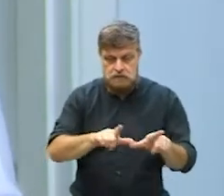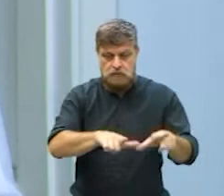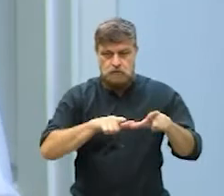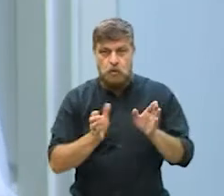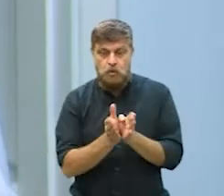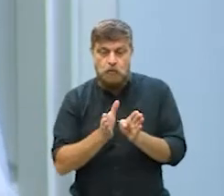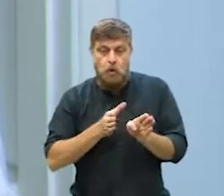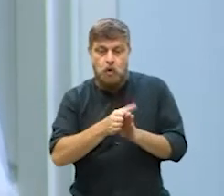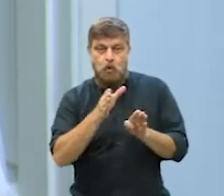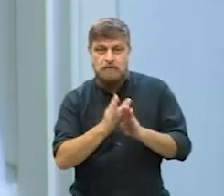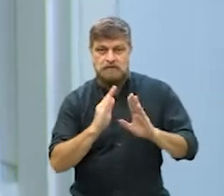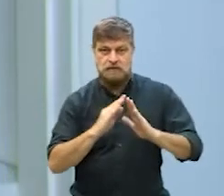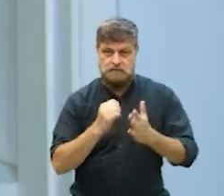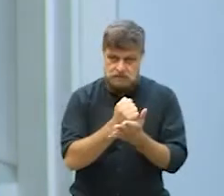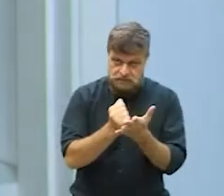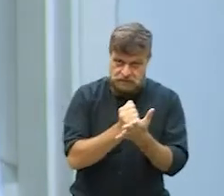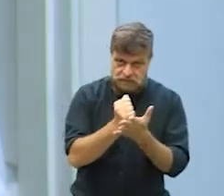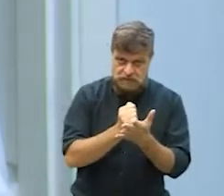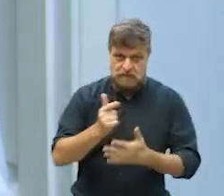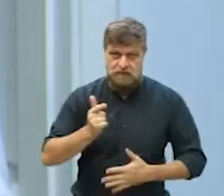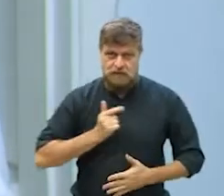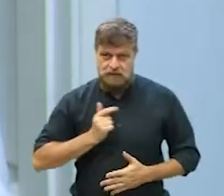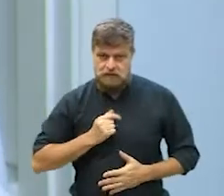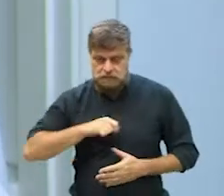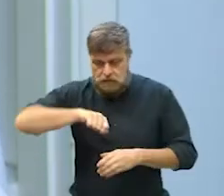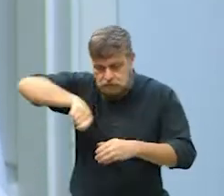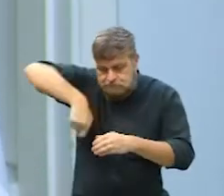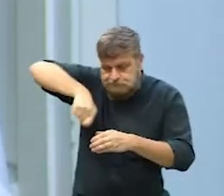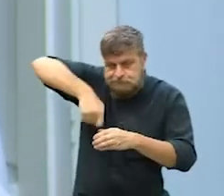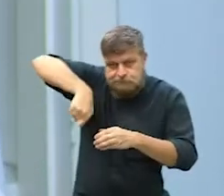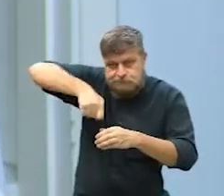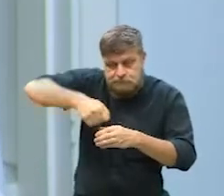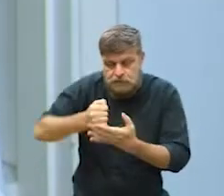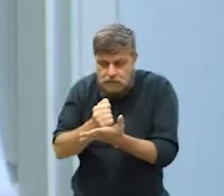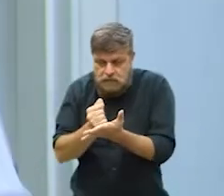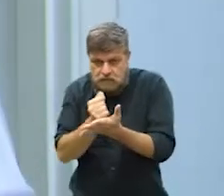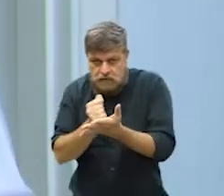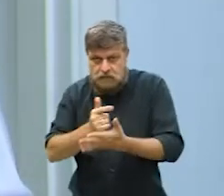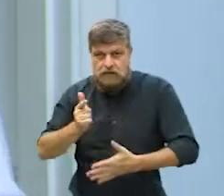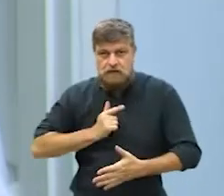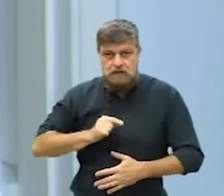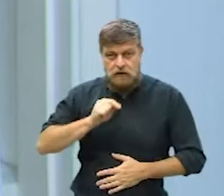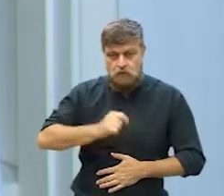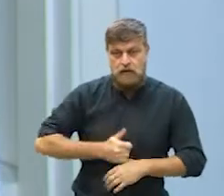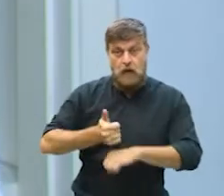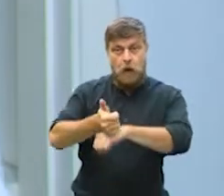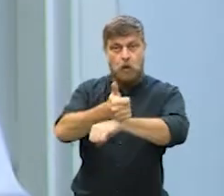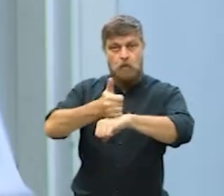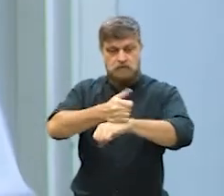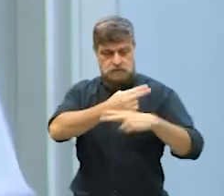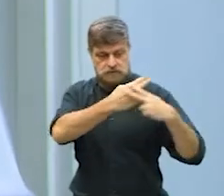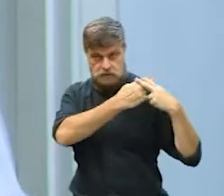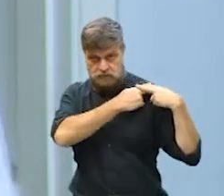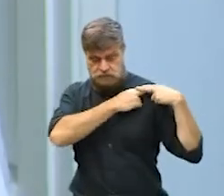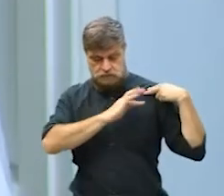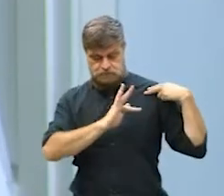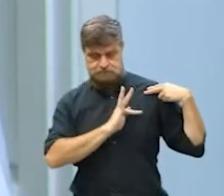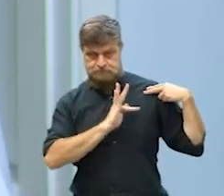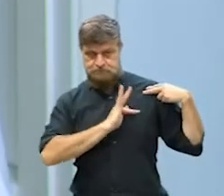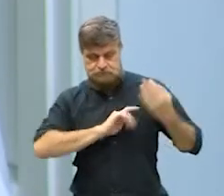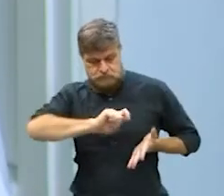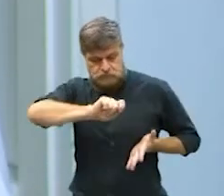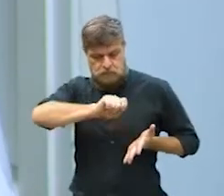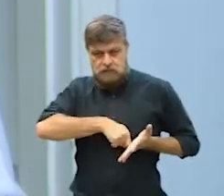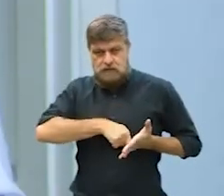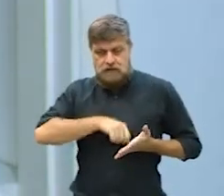do CRF, que é o Conselho Regional de Farmácia. Então, para a manipulação de medicamentos, existe a necessidade de um farmacêutico